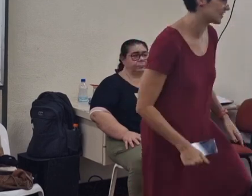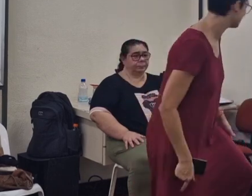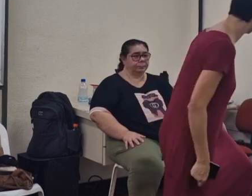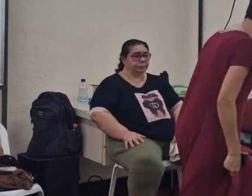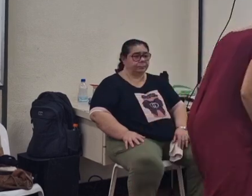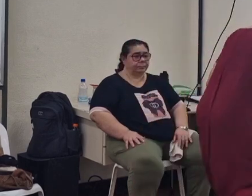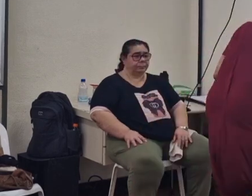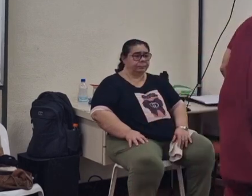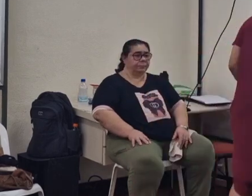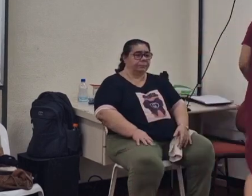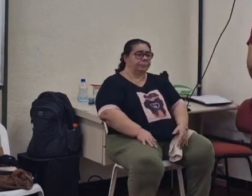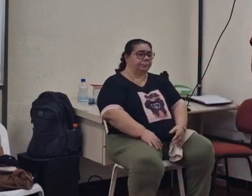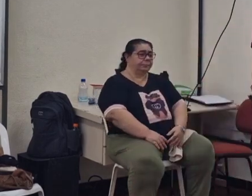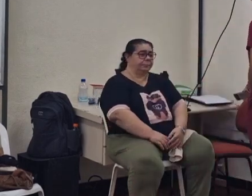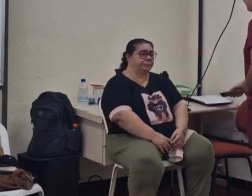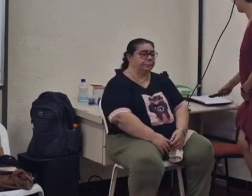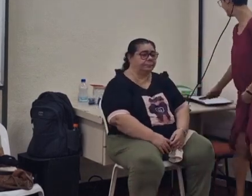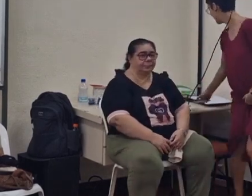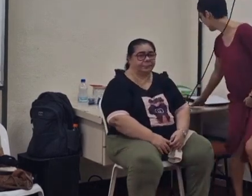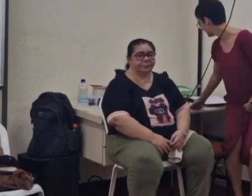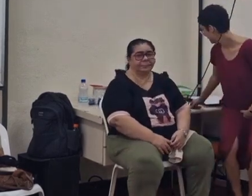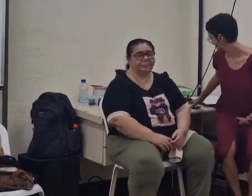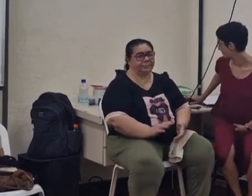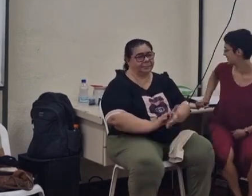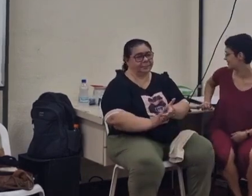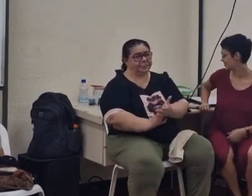Tereza. Bem-vinda.